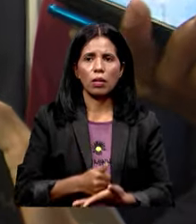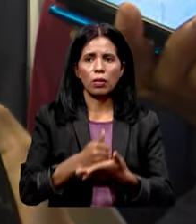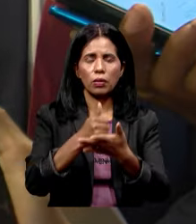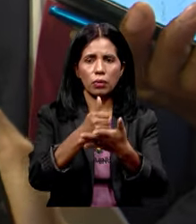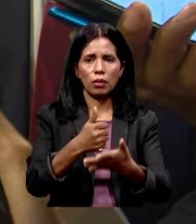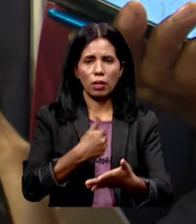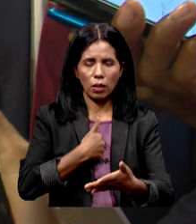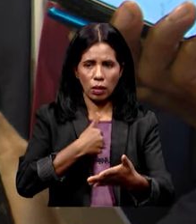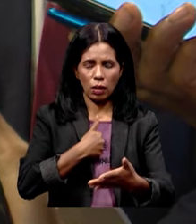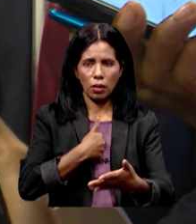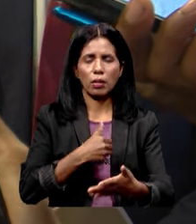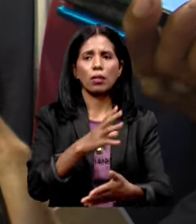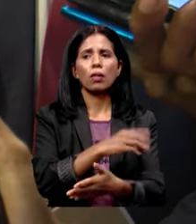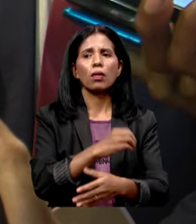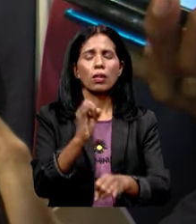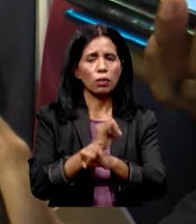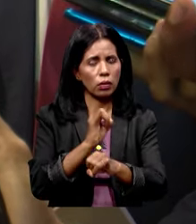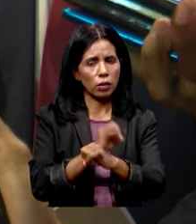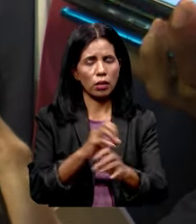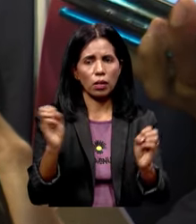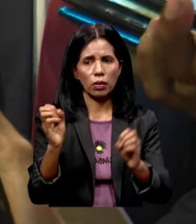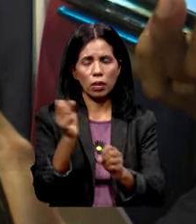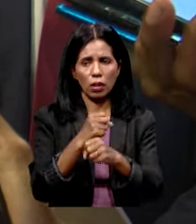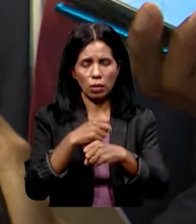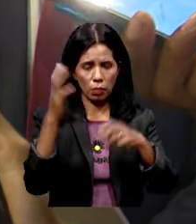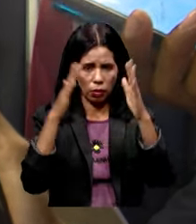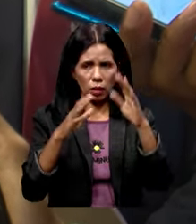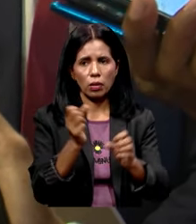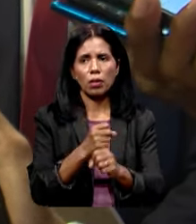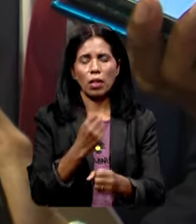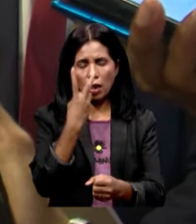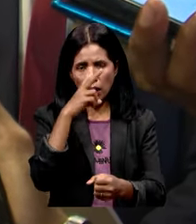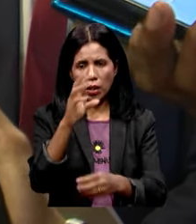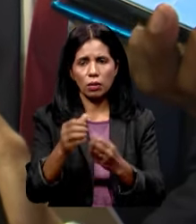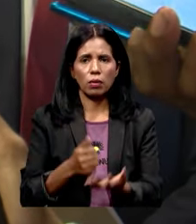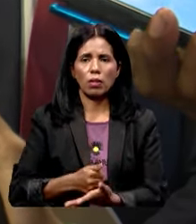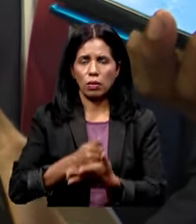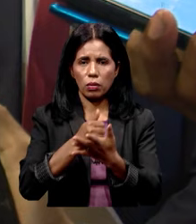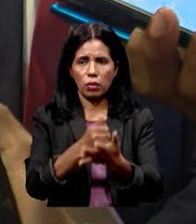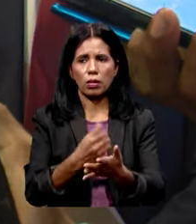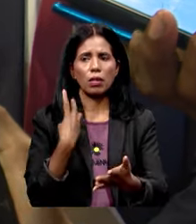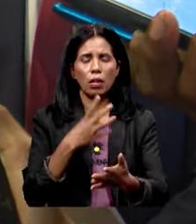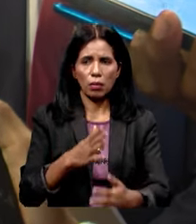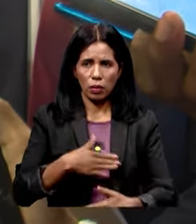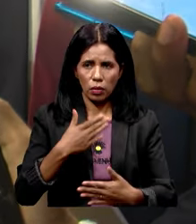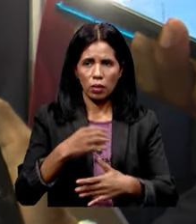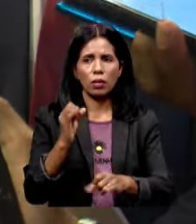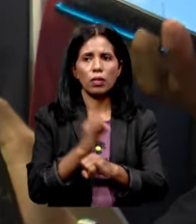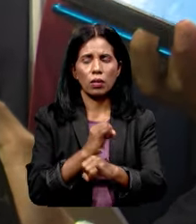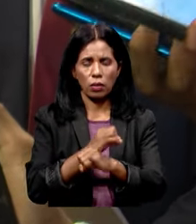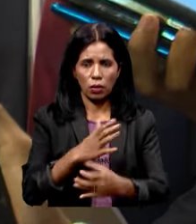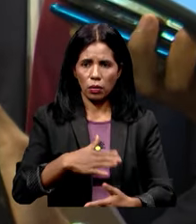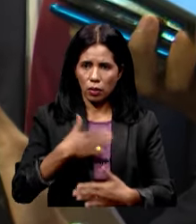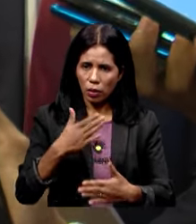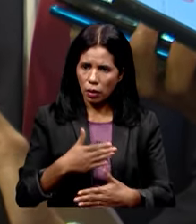que indústria né, Laos faz parte do problema, indústria né, faz parte da solução e ami contente, indústria nemos contente,